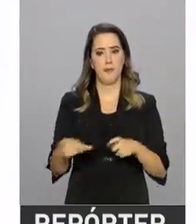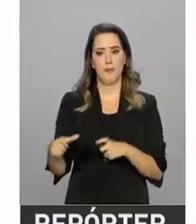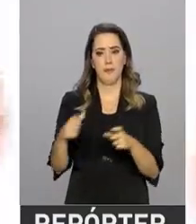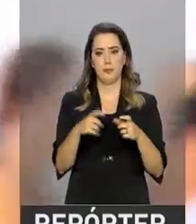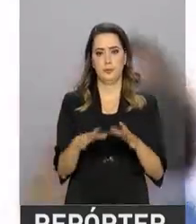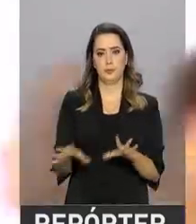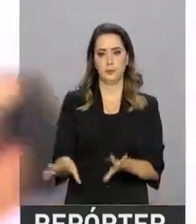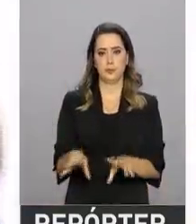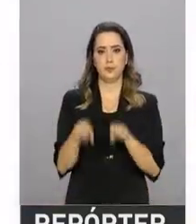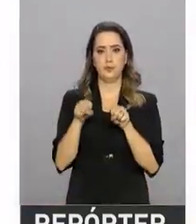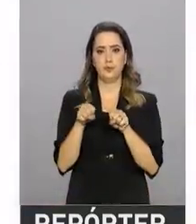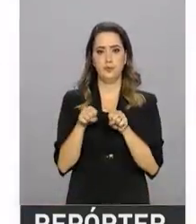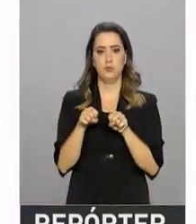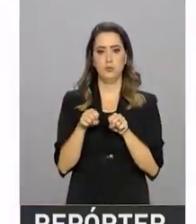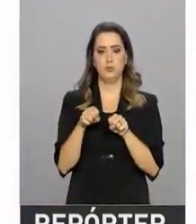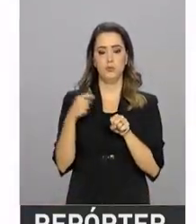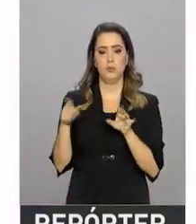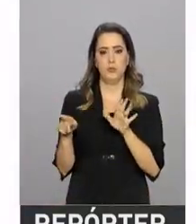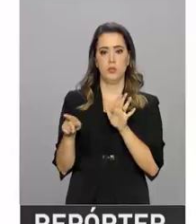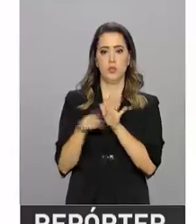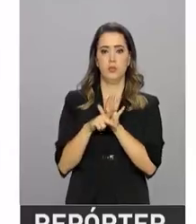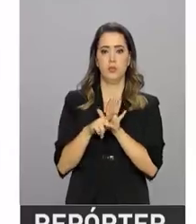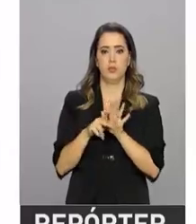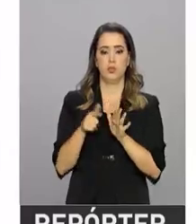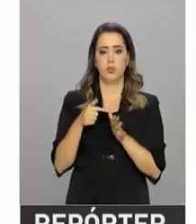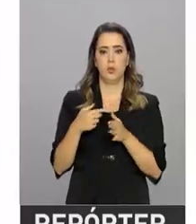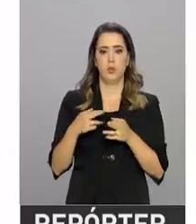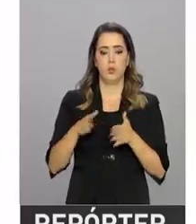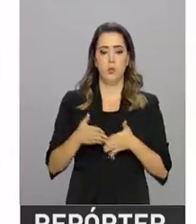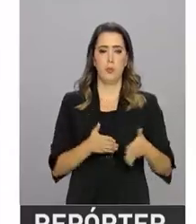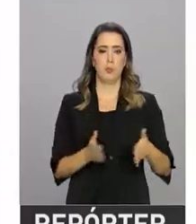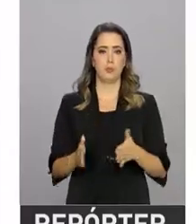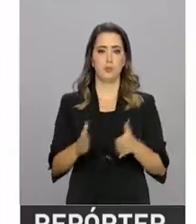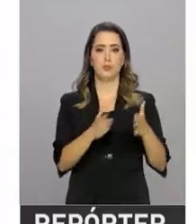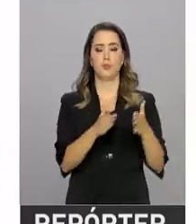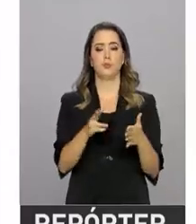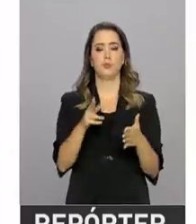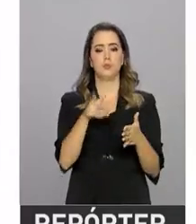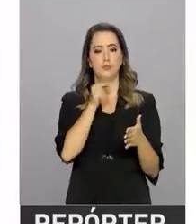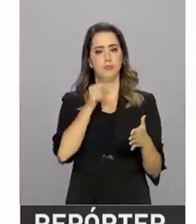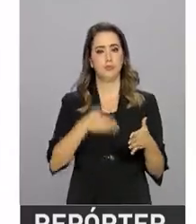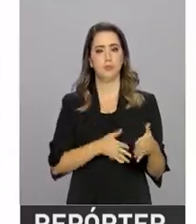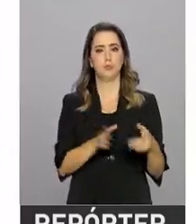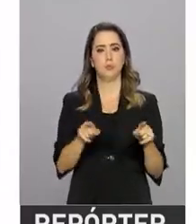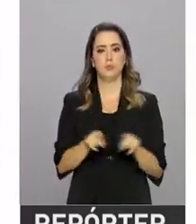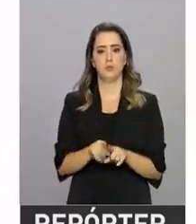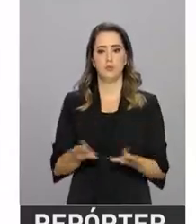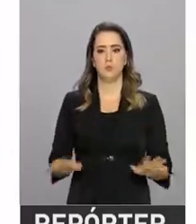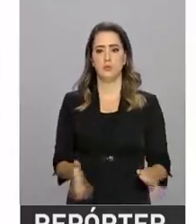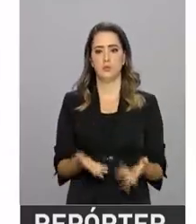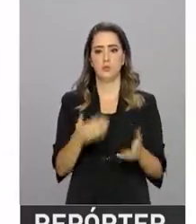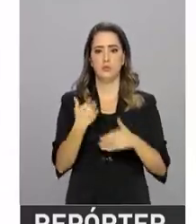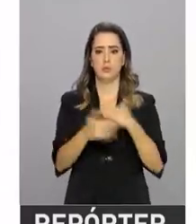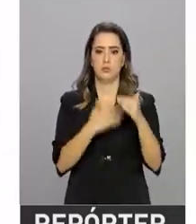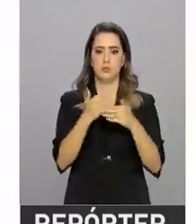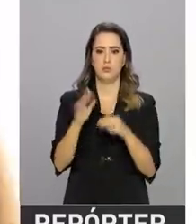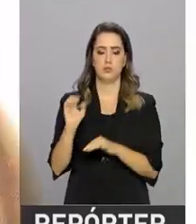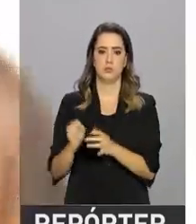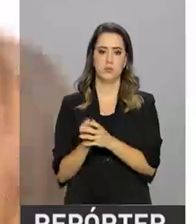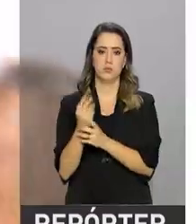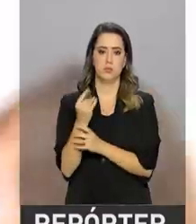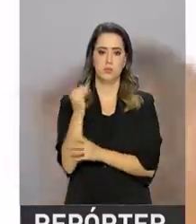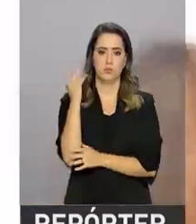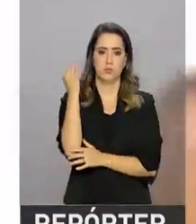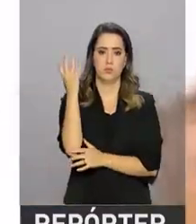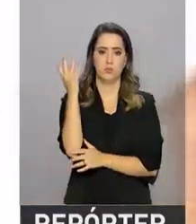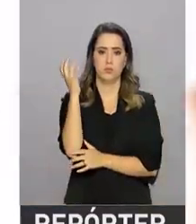para absorver, para abastecer as nascentes, abastecer os lençóis freáticos, quanto para promover também o crescimento das plantas. Então,